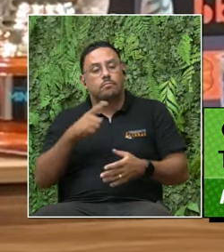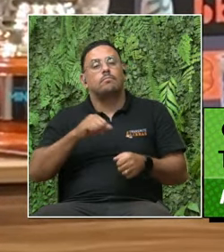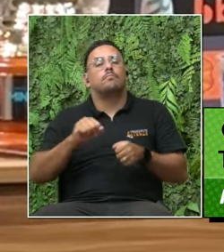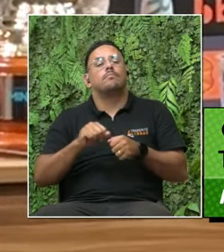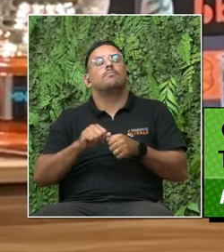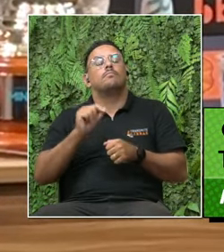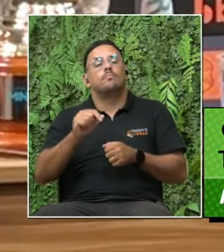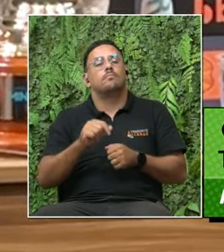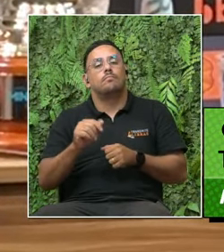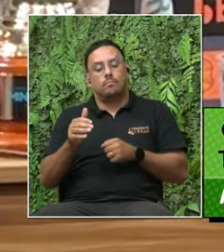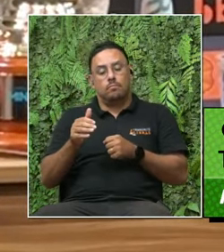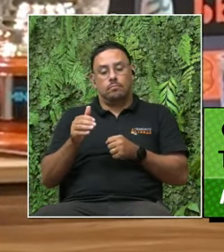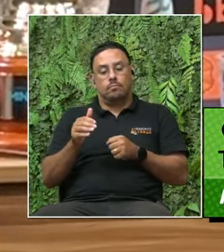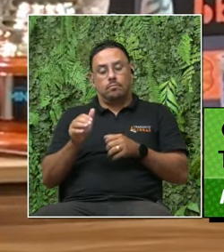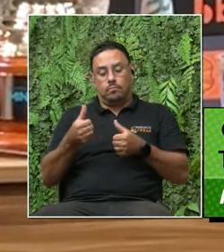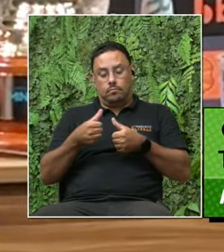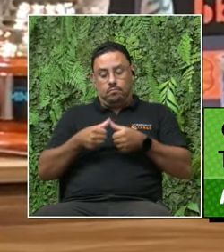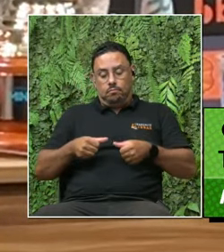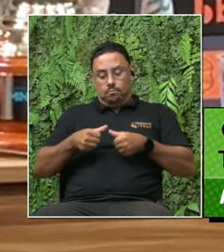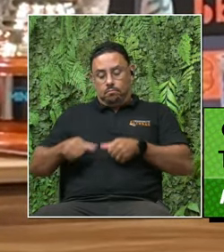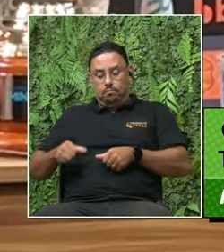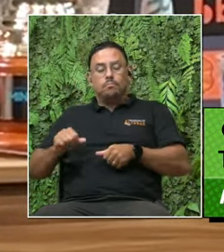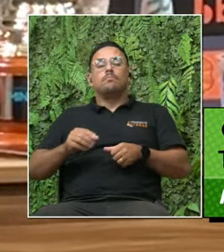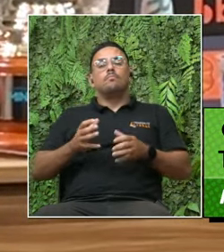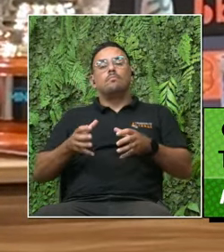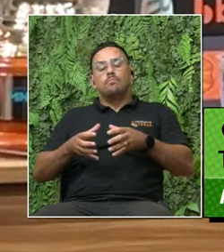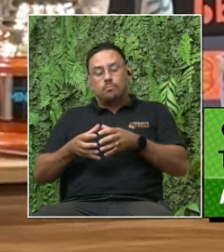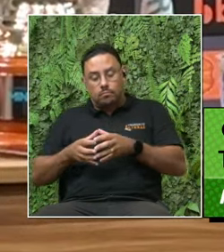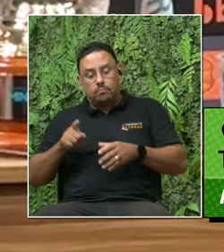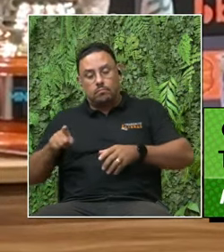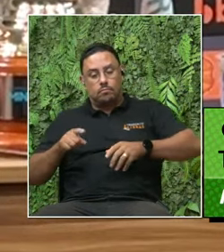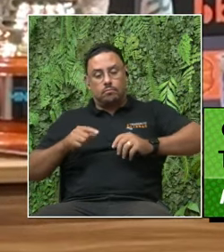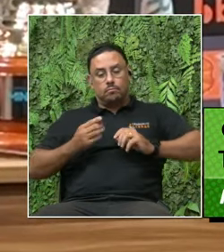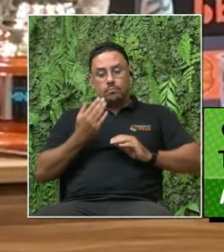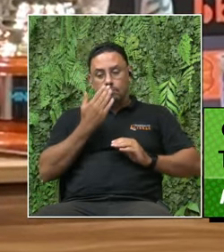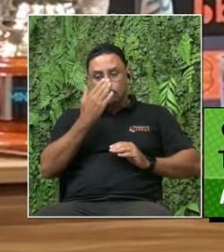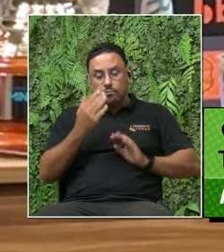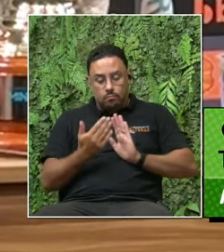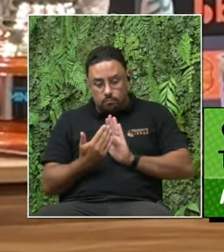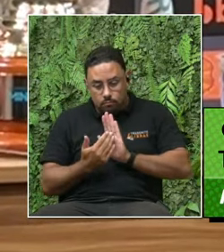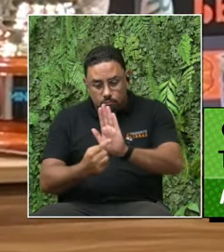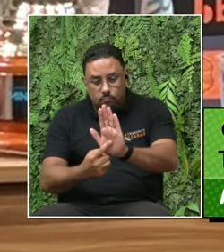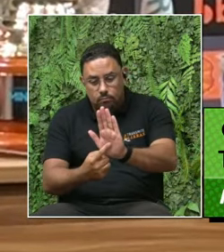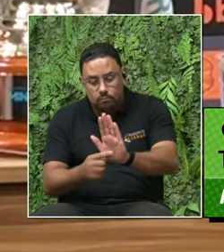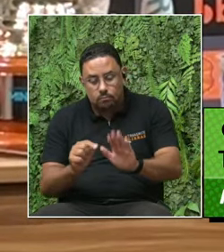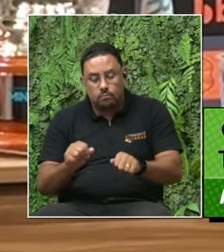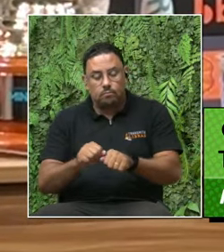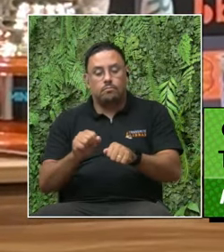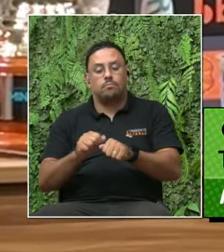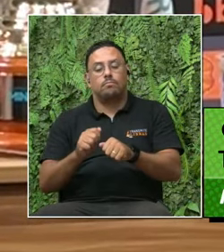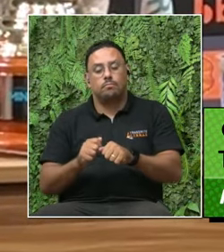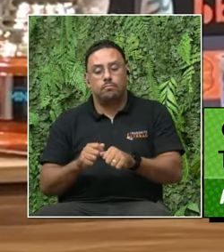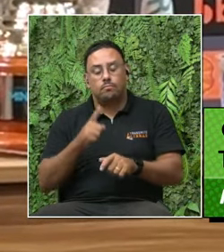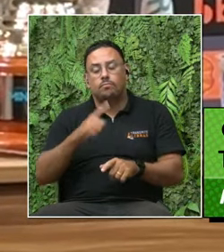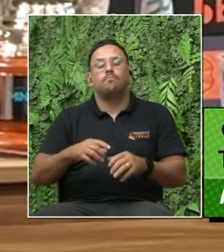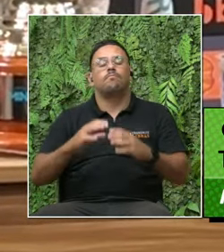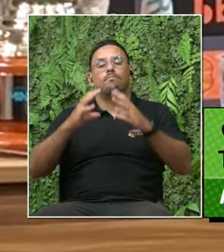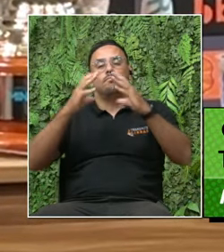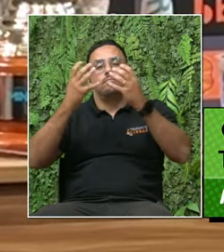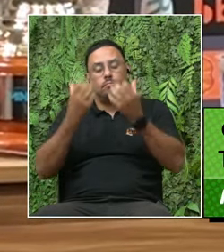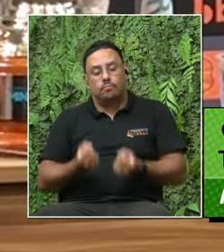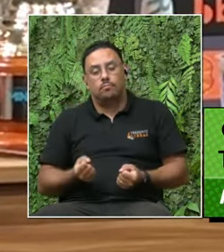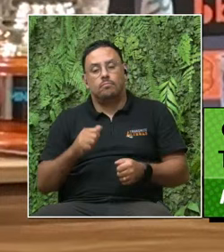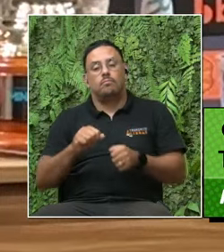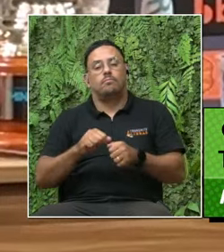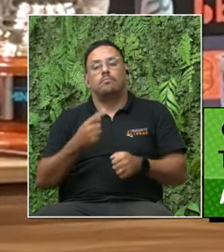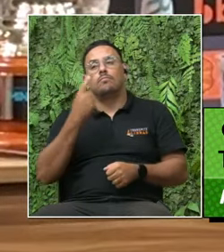esfuerzo defensivo De todo equipo de Que el esfuerzo ofensivos de todo el equipo comprometidos todos para